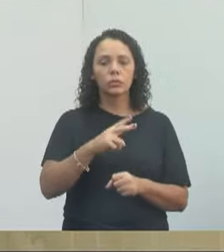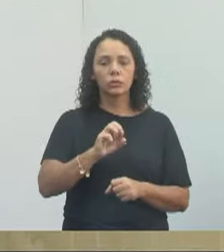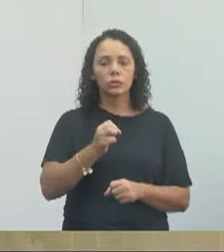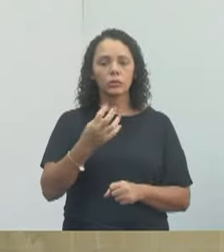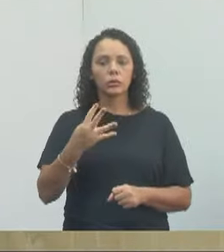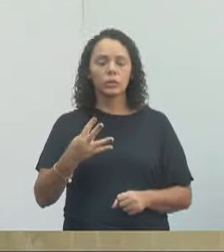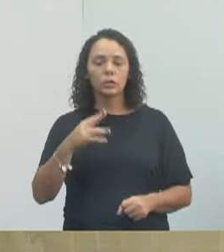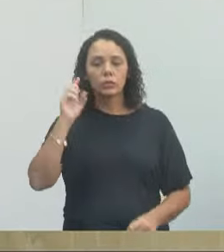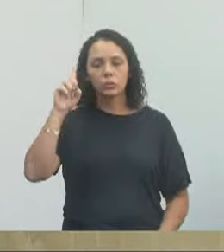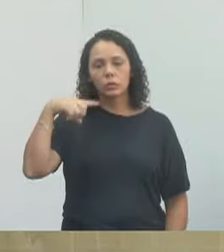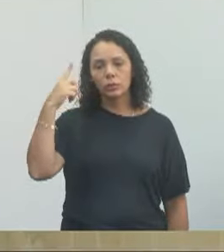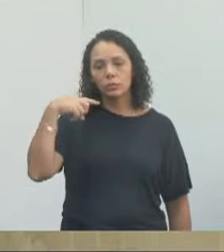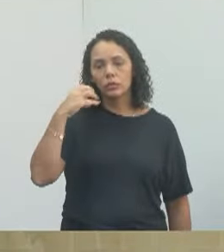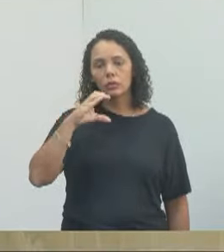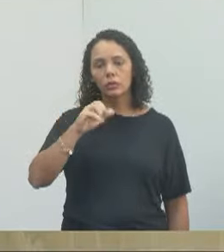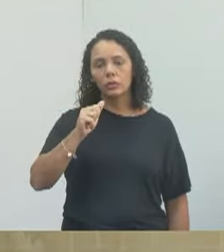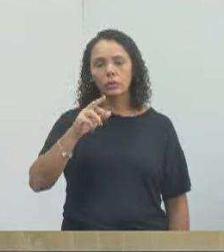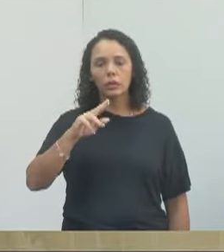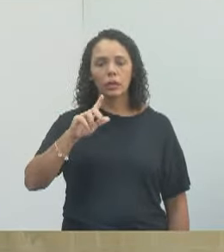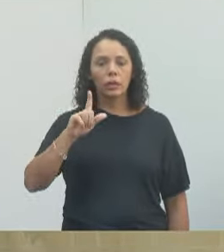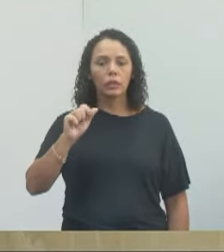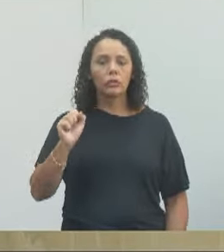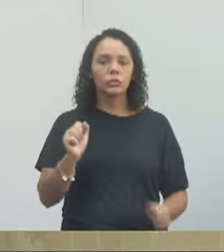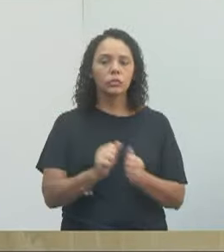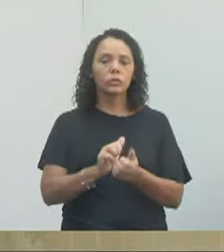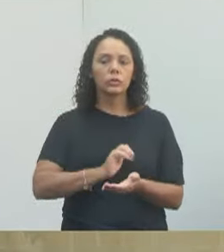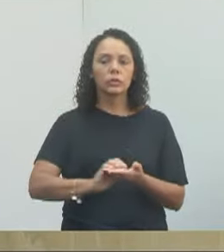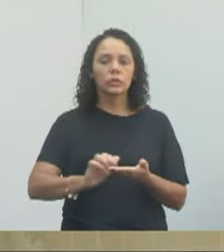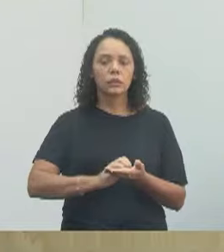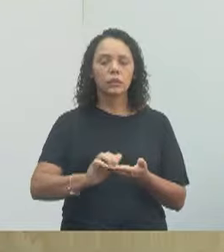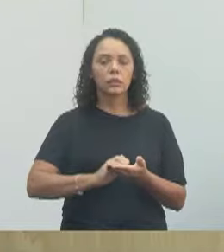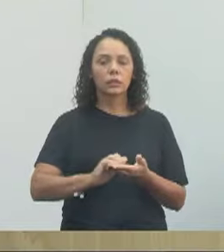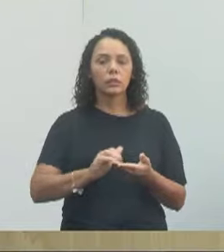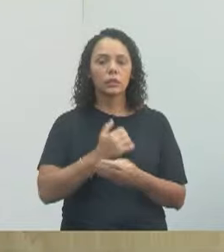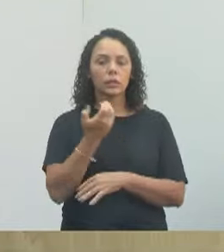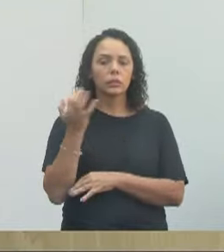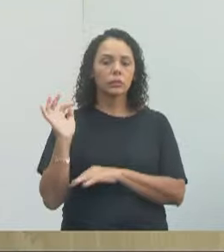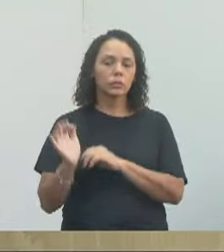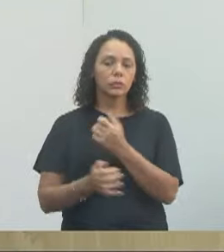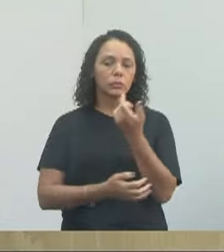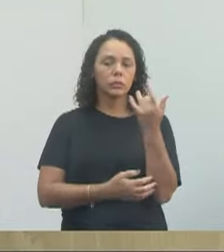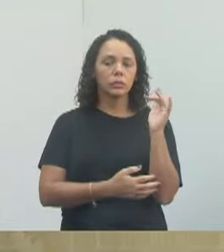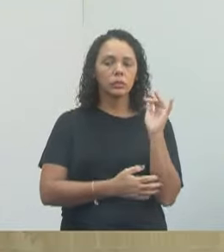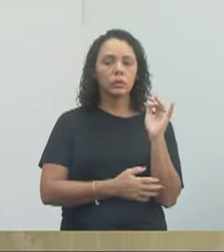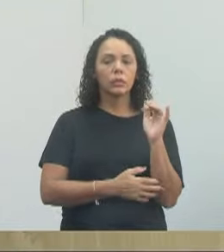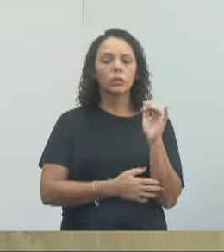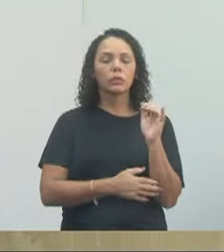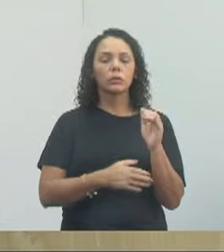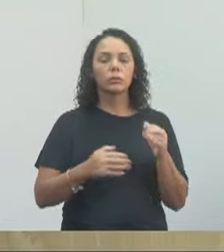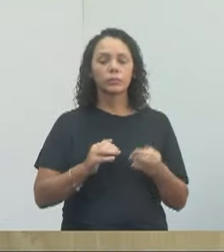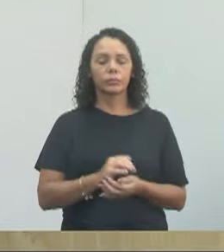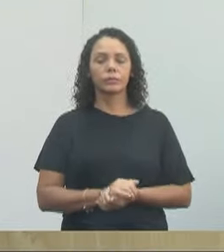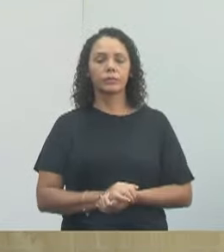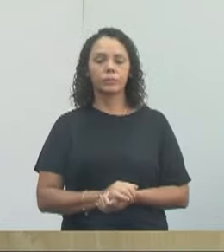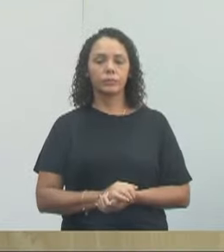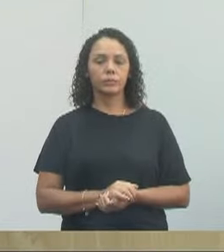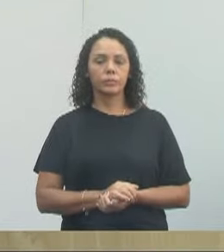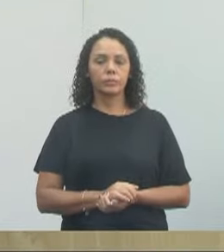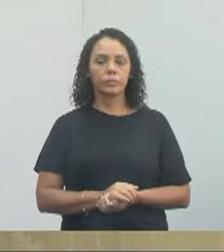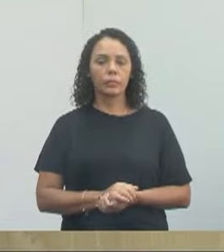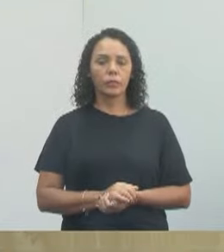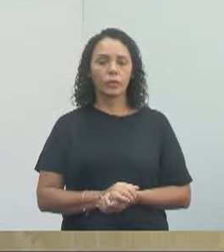P participou de uma reunião com o secretário de desenvolvimento urbano e Habitacional senr Marcelo branco na